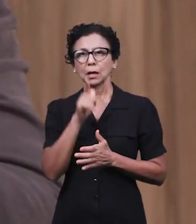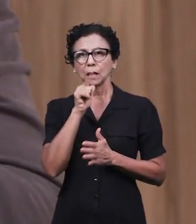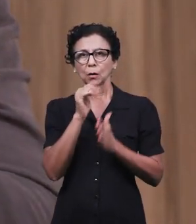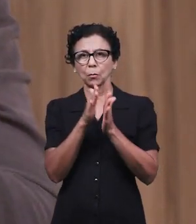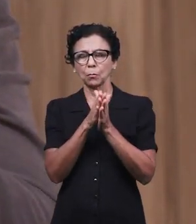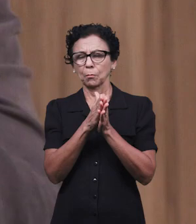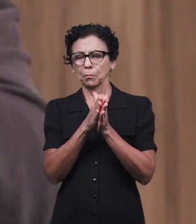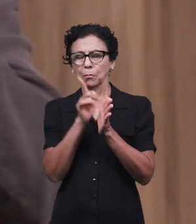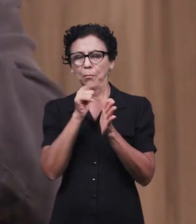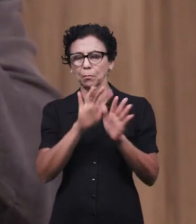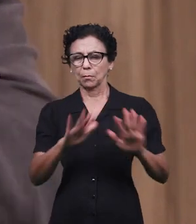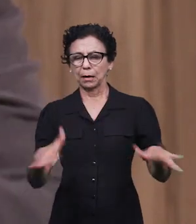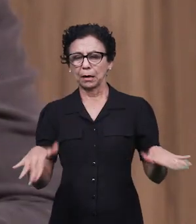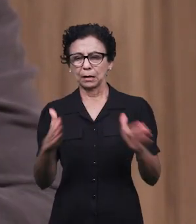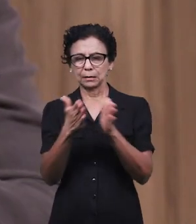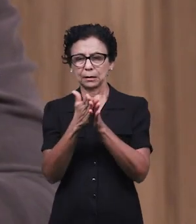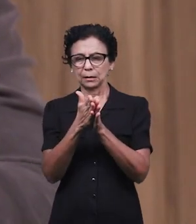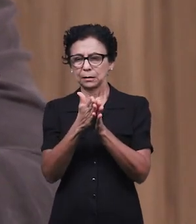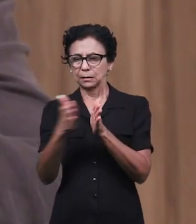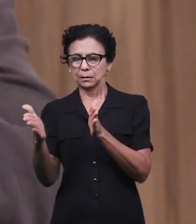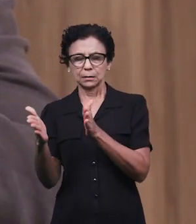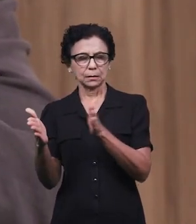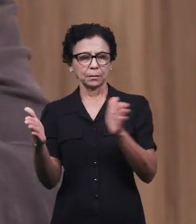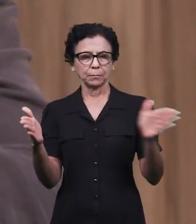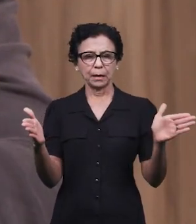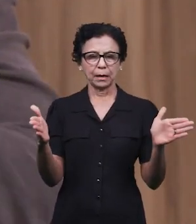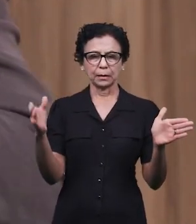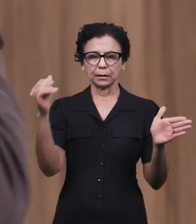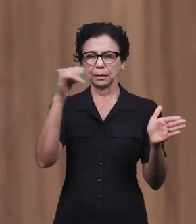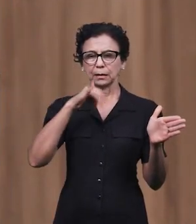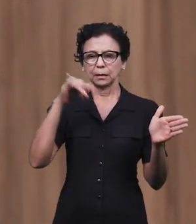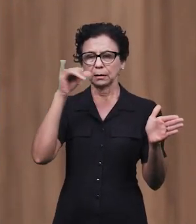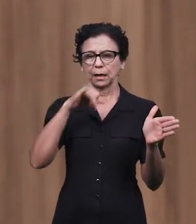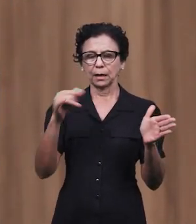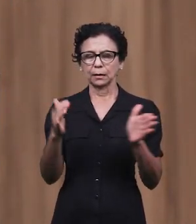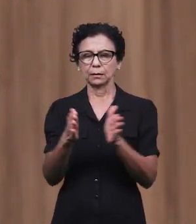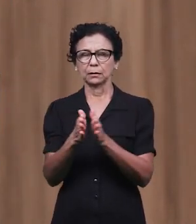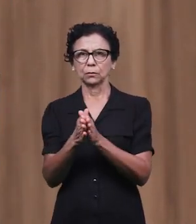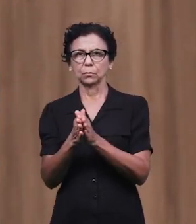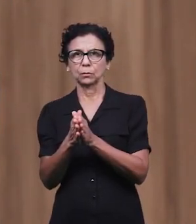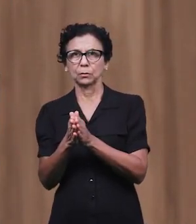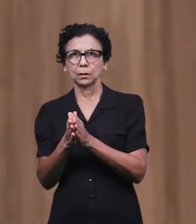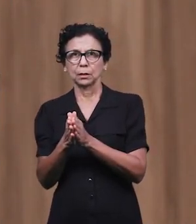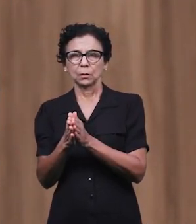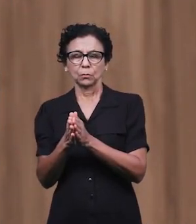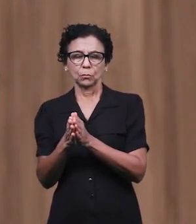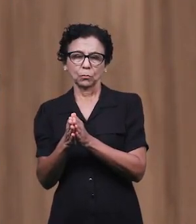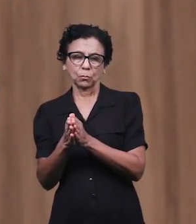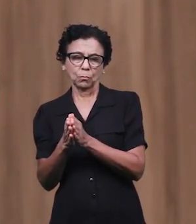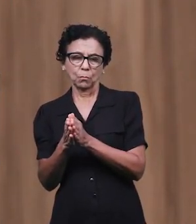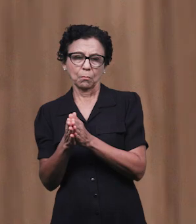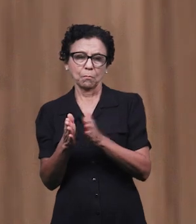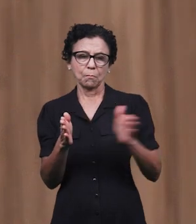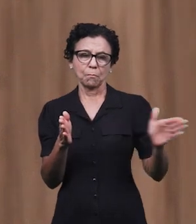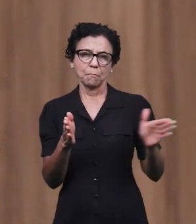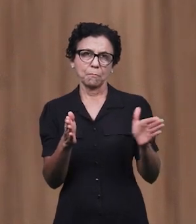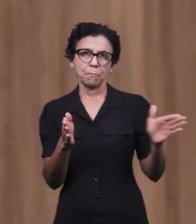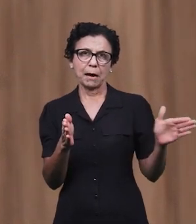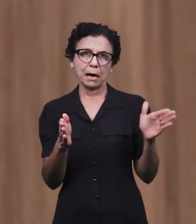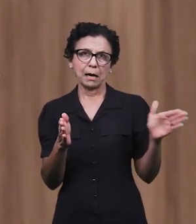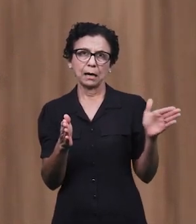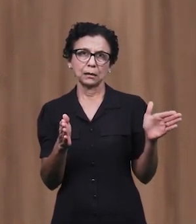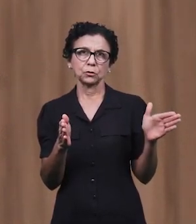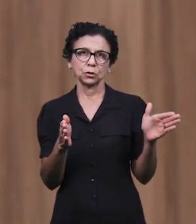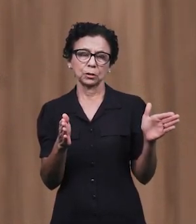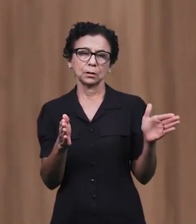que separa, né, aquela bota da Itália com aquela península, né, aquela parte, aquela